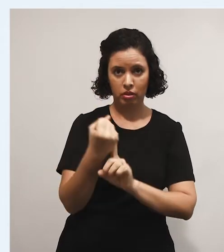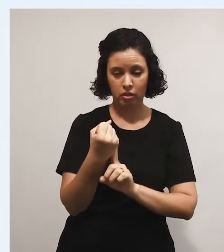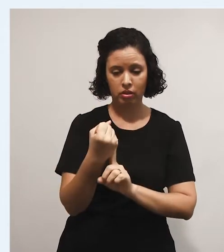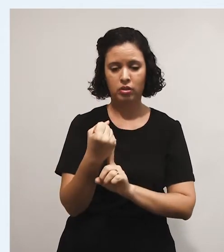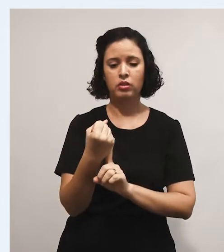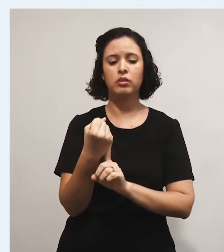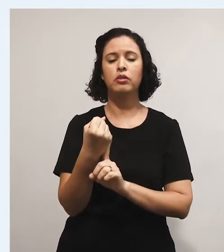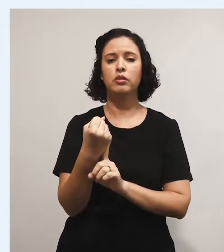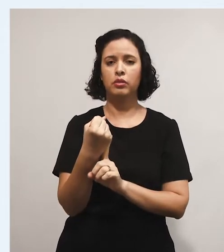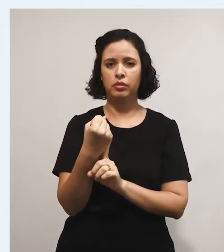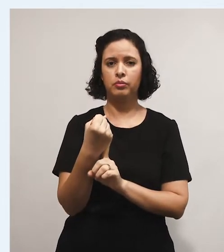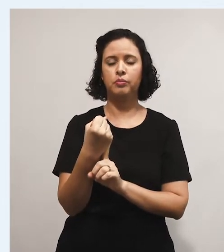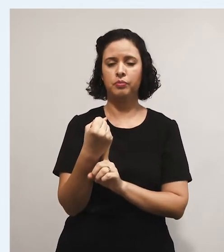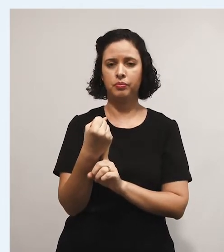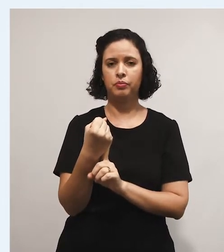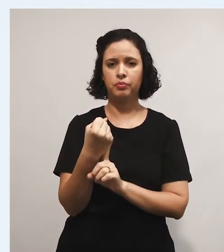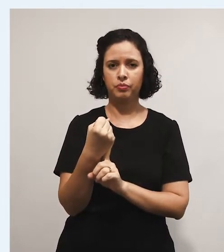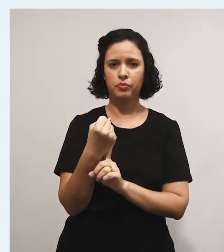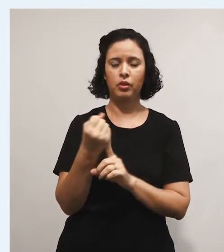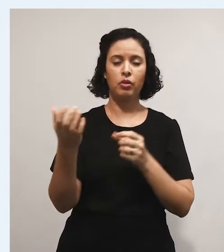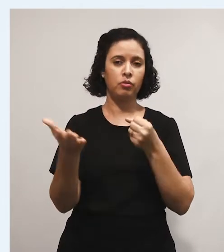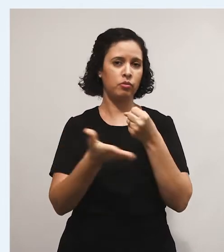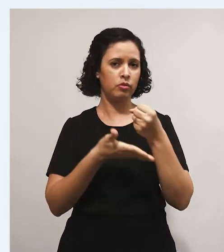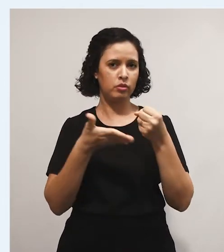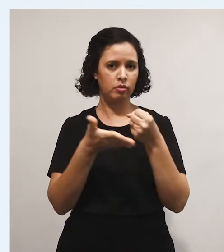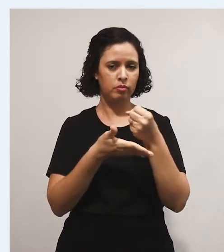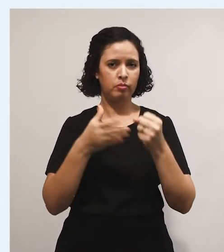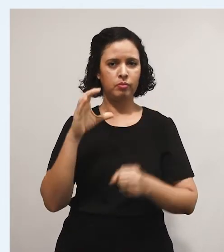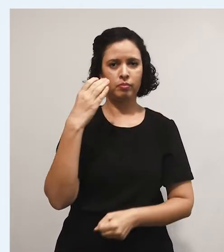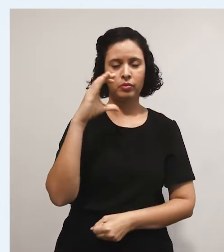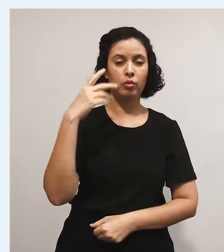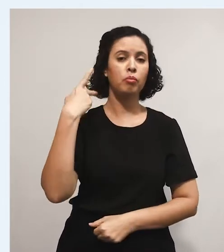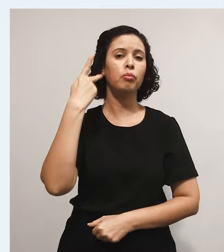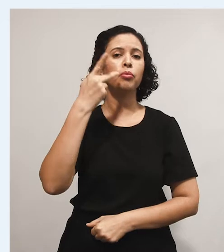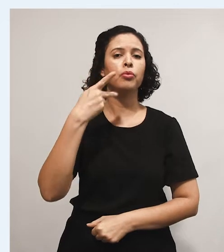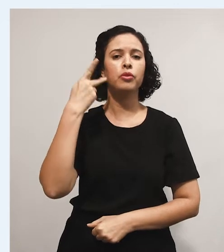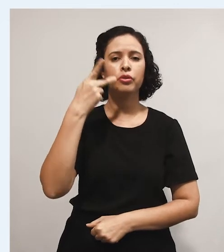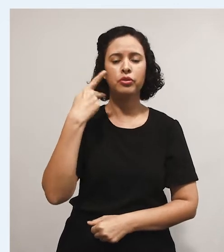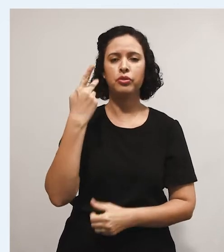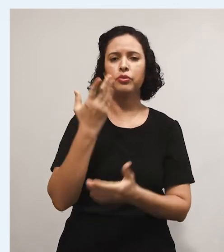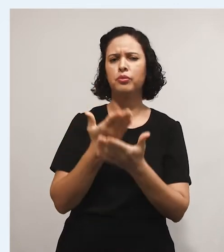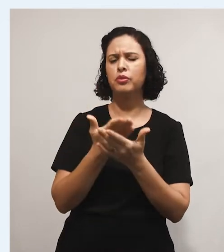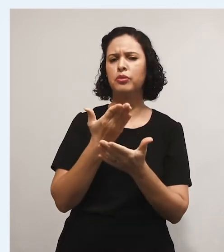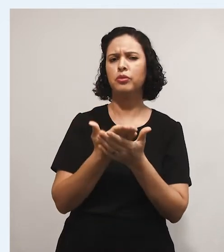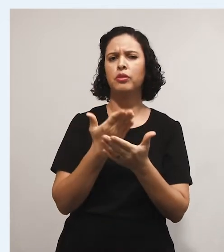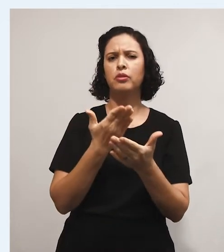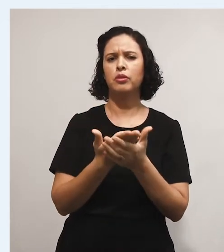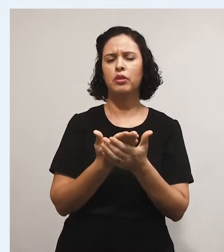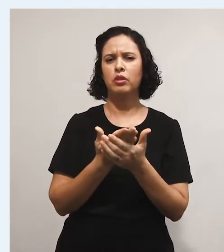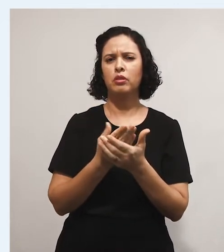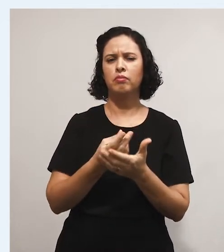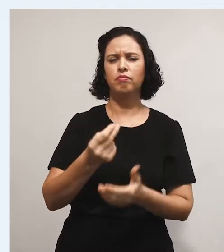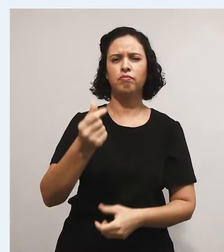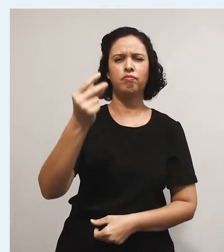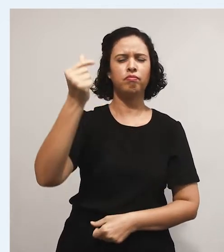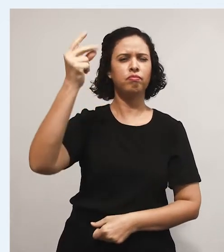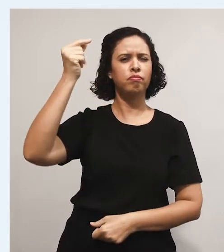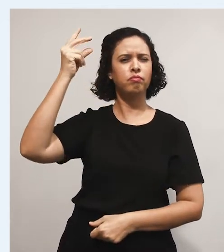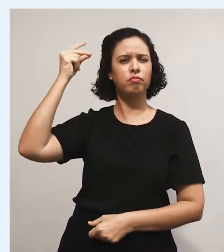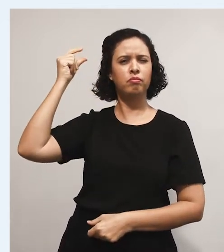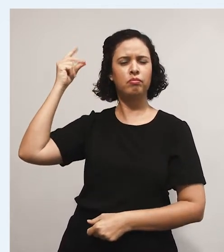na unidade 2, Fundamentos da ciência política, nós vamos abordar desde a herança